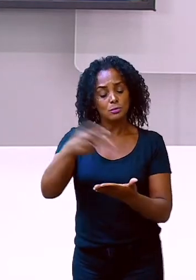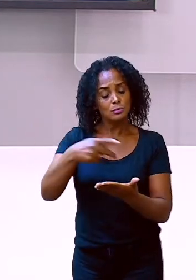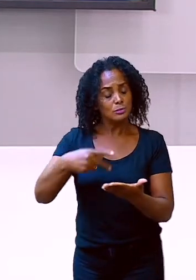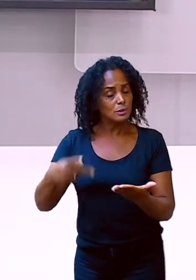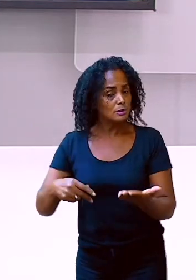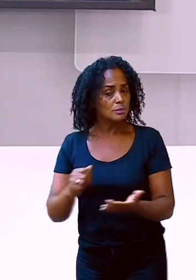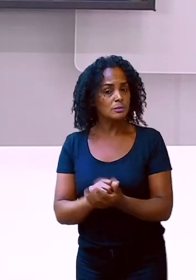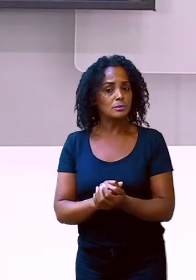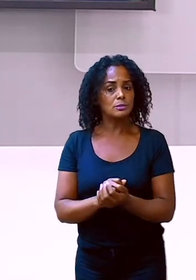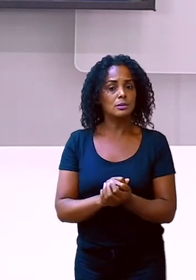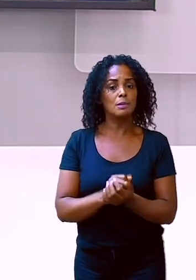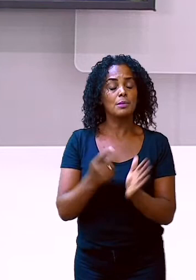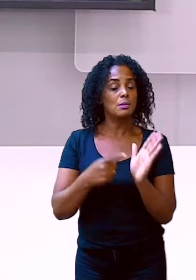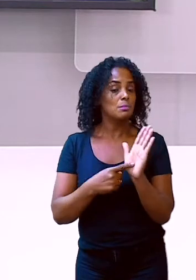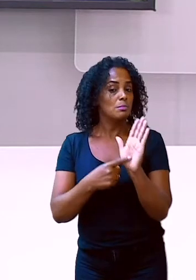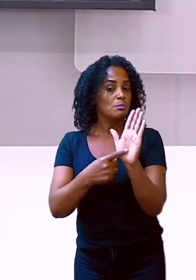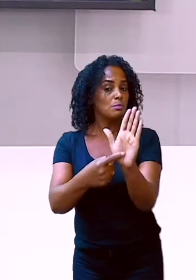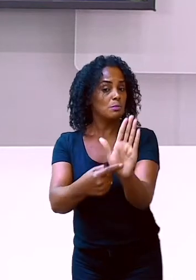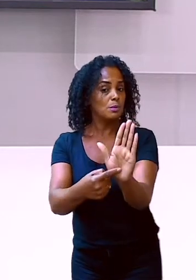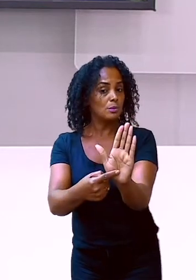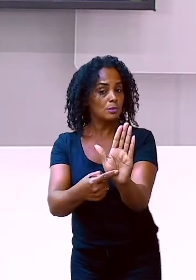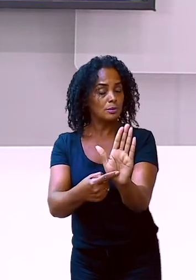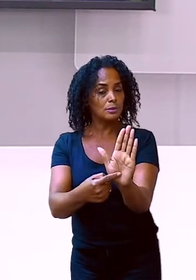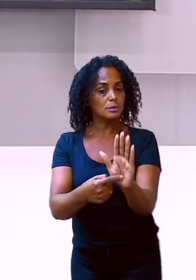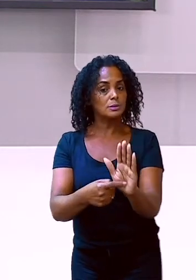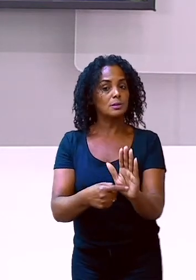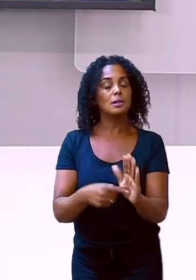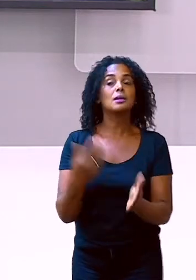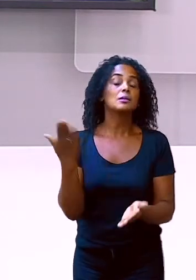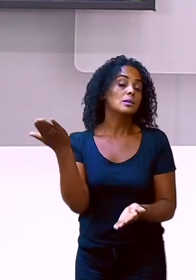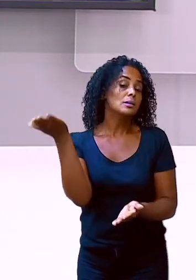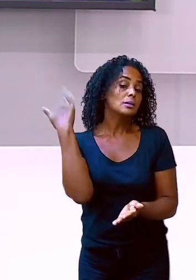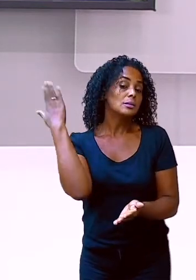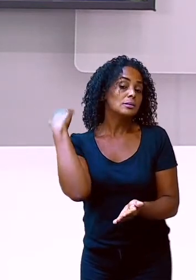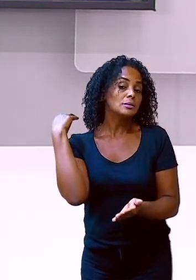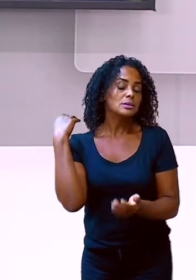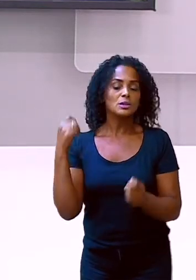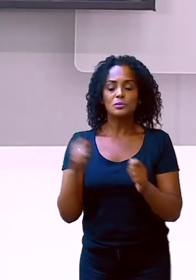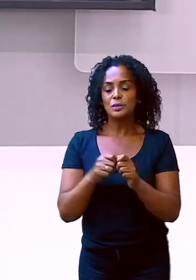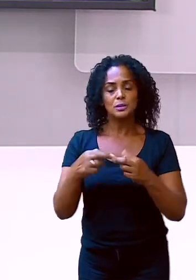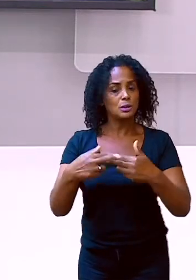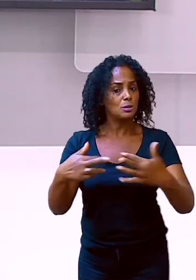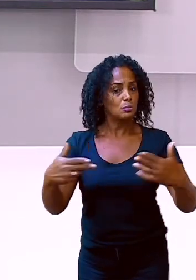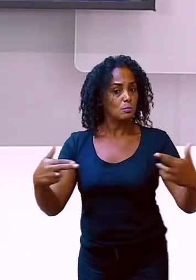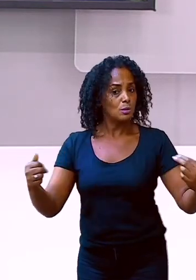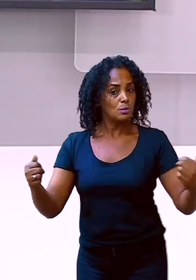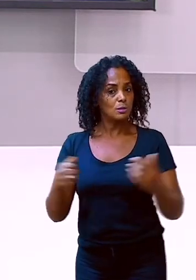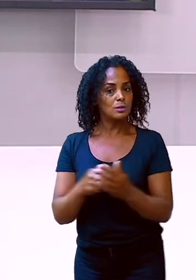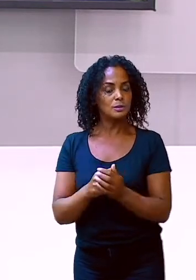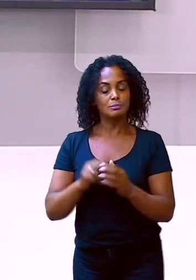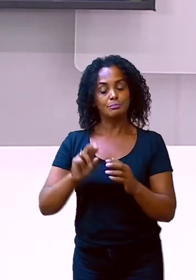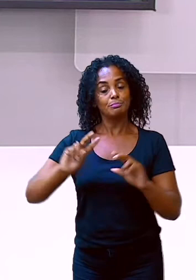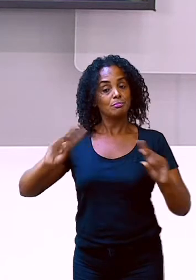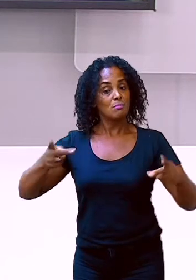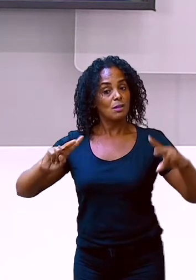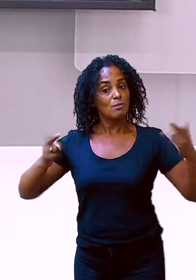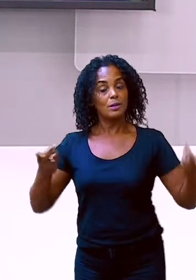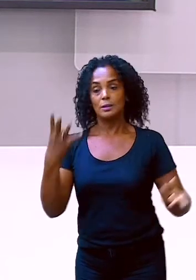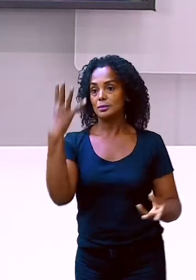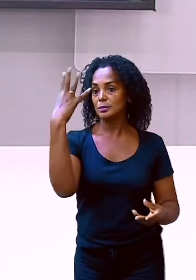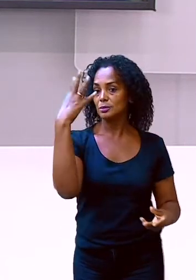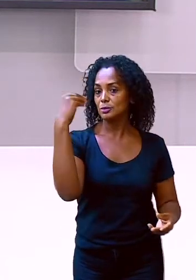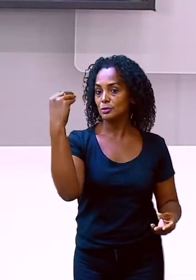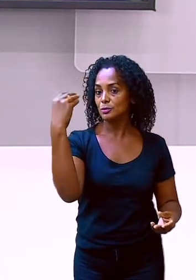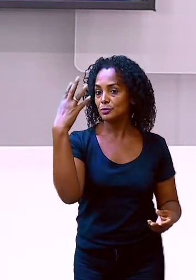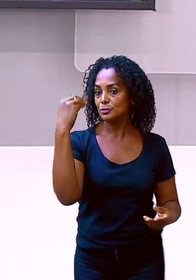ela é para representar o espaço antes de ser construído, ao contrário da fotografia, que a gente já